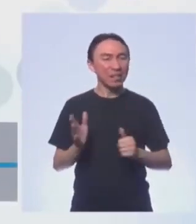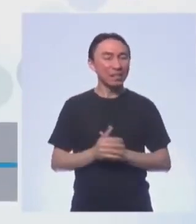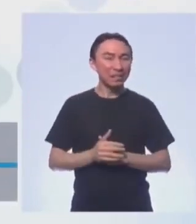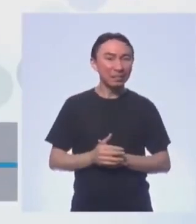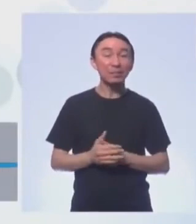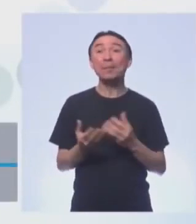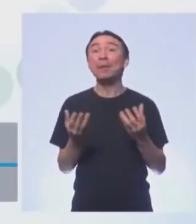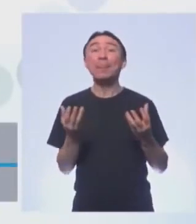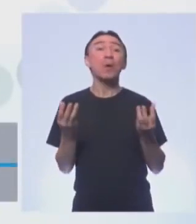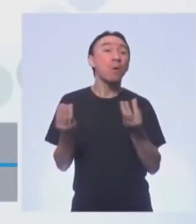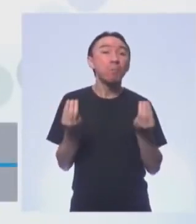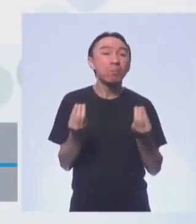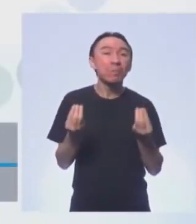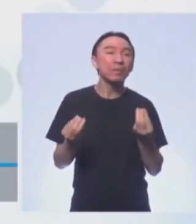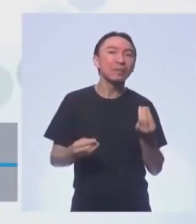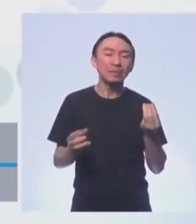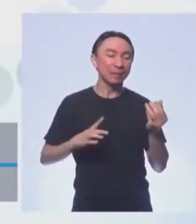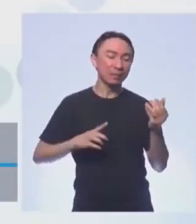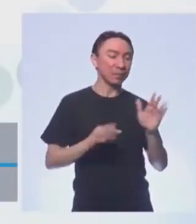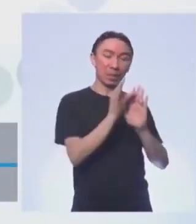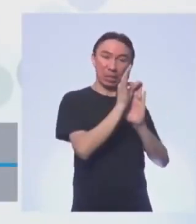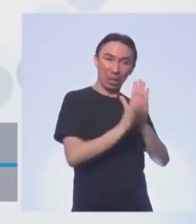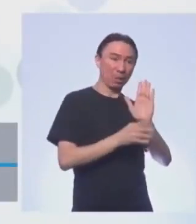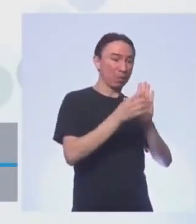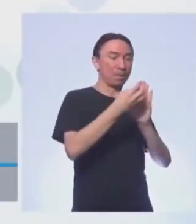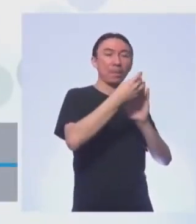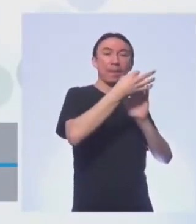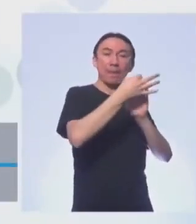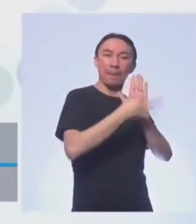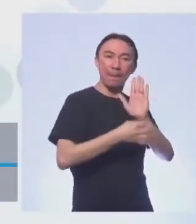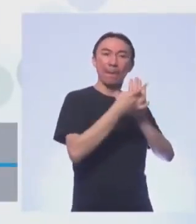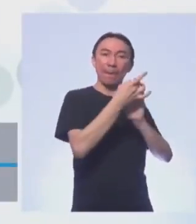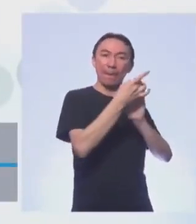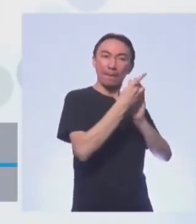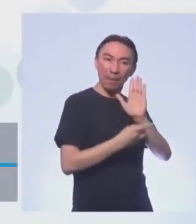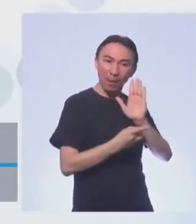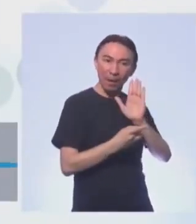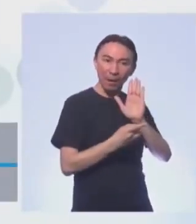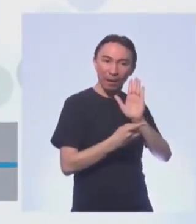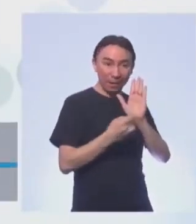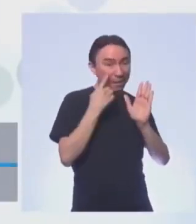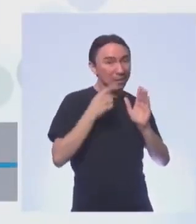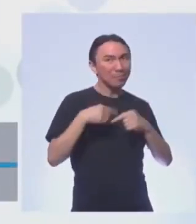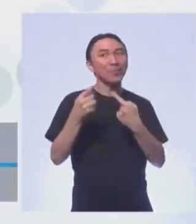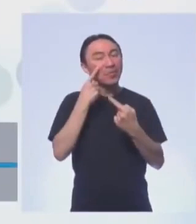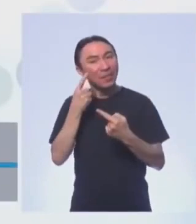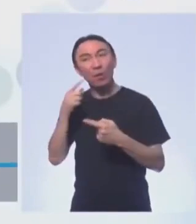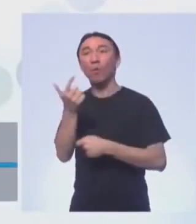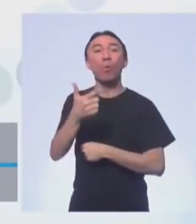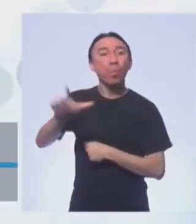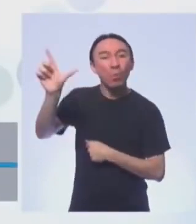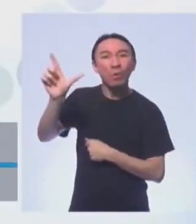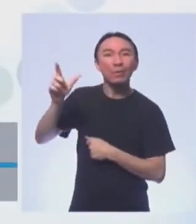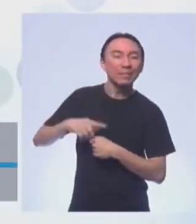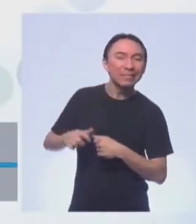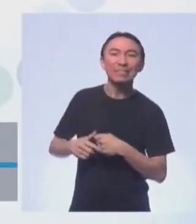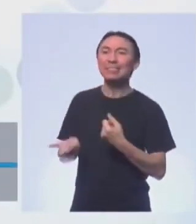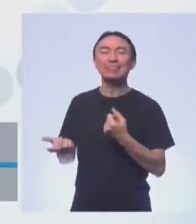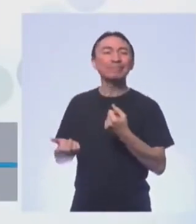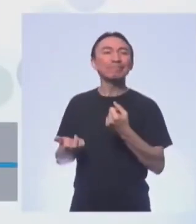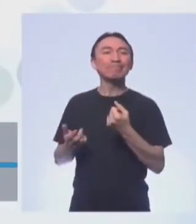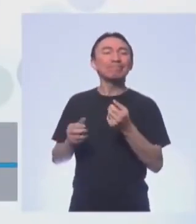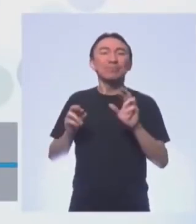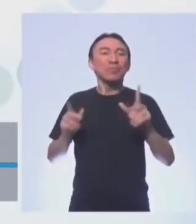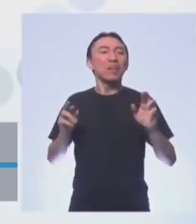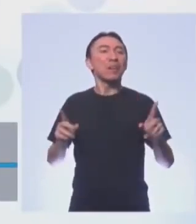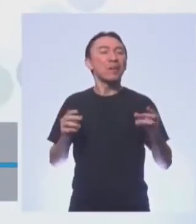Que a gente pega um texto que é discursivo para um outro texto que tem mais elementos não verbais. Então vamos trabalhar isso hoje, vamos ver o que vai